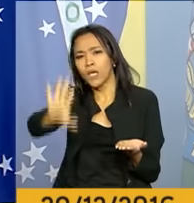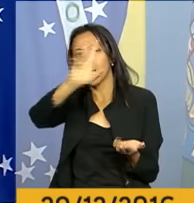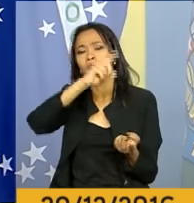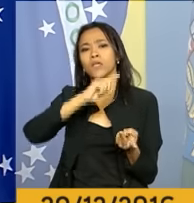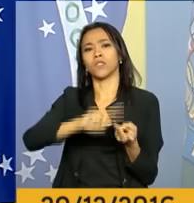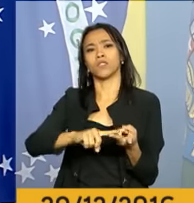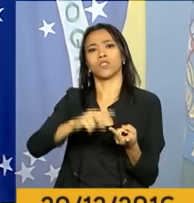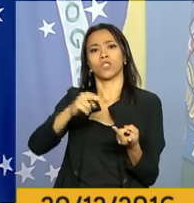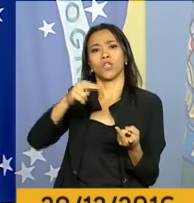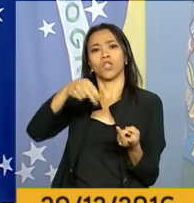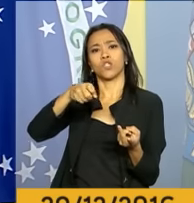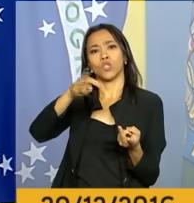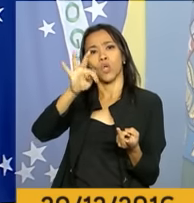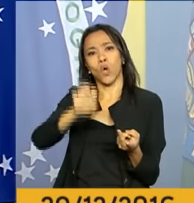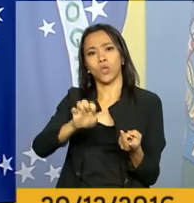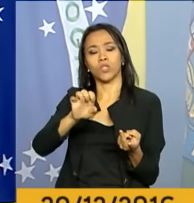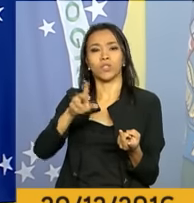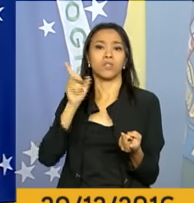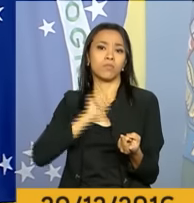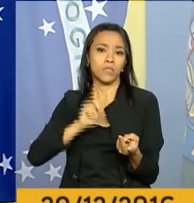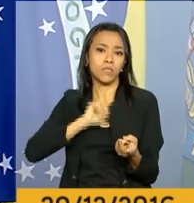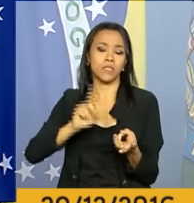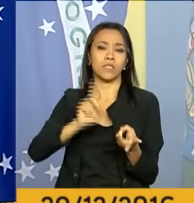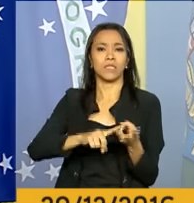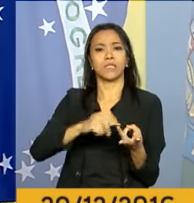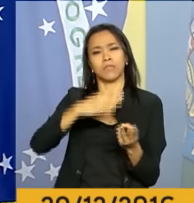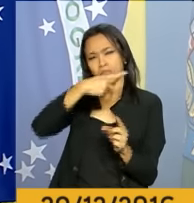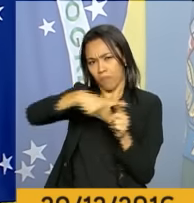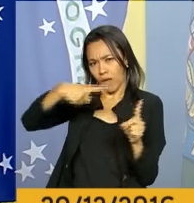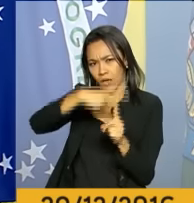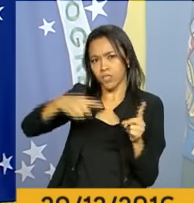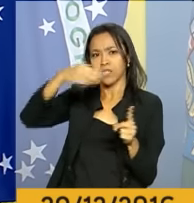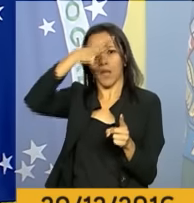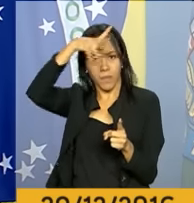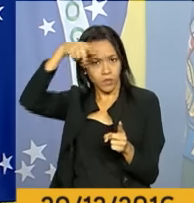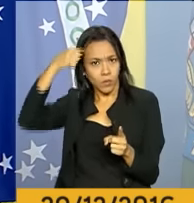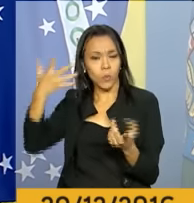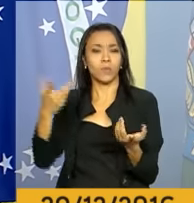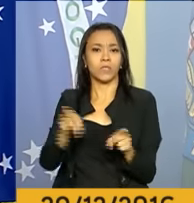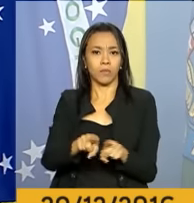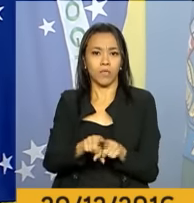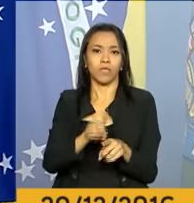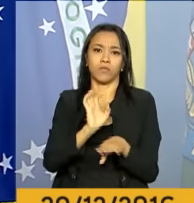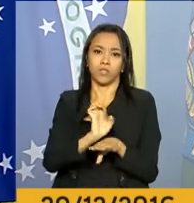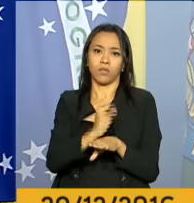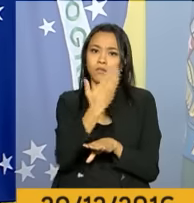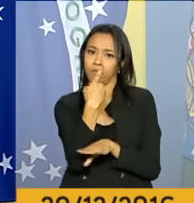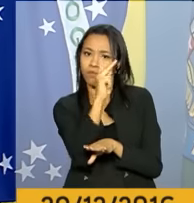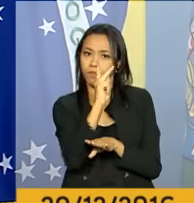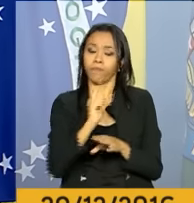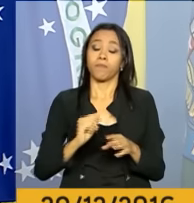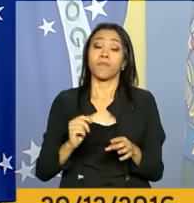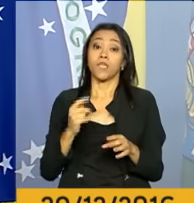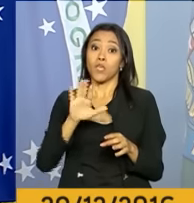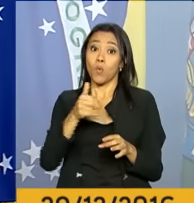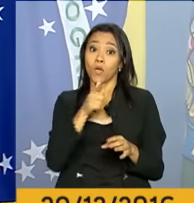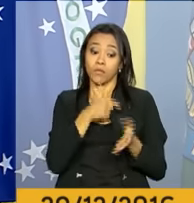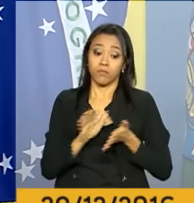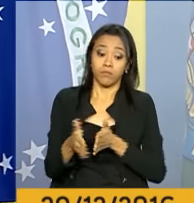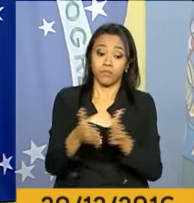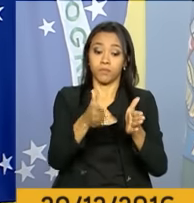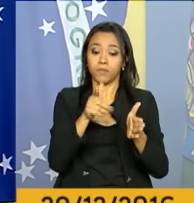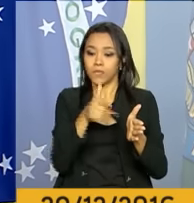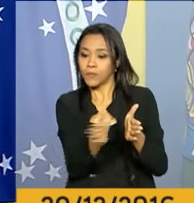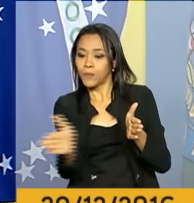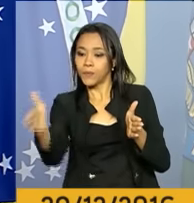norte de Minas vale para parte da Amazônia até que afinal com a transposição feita nós tenhamos água